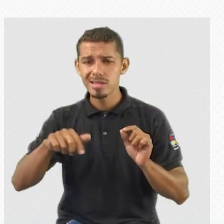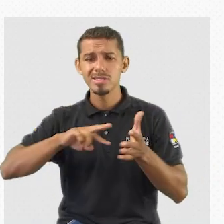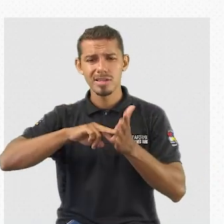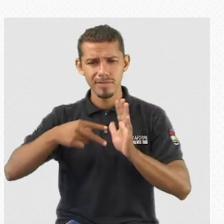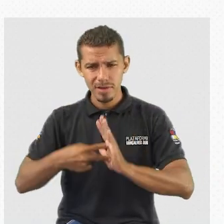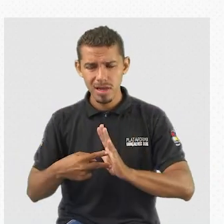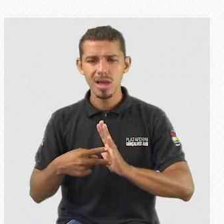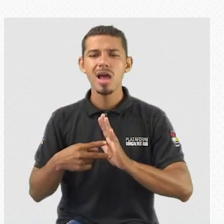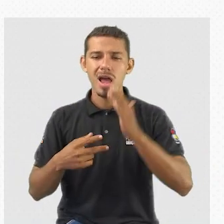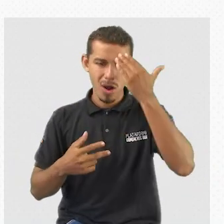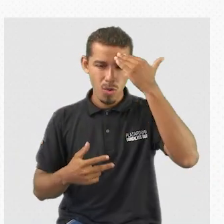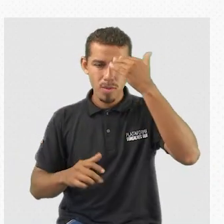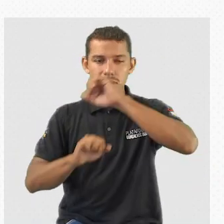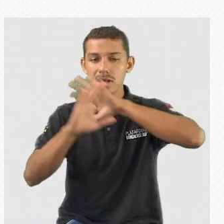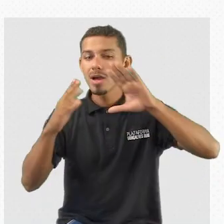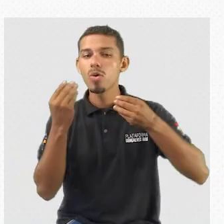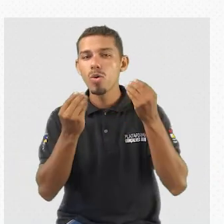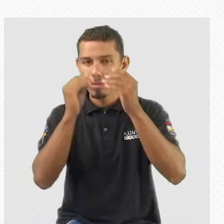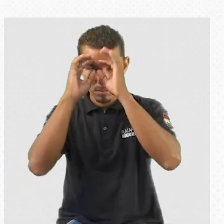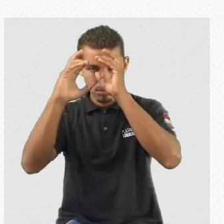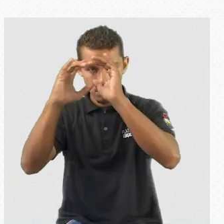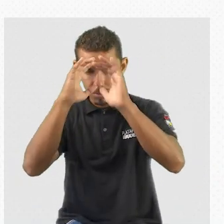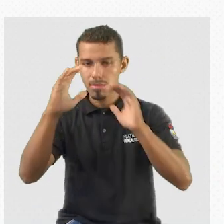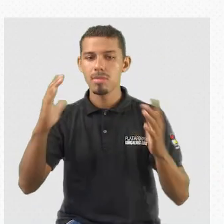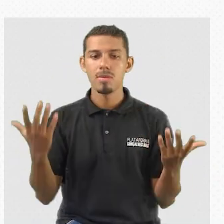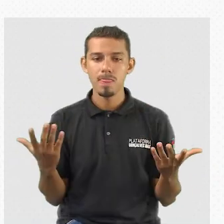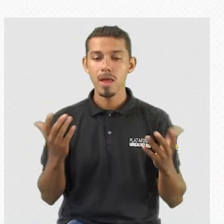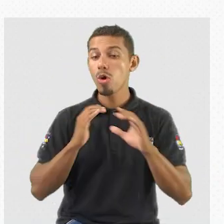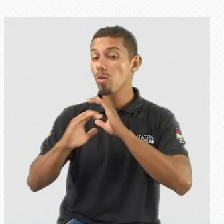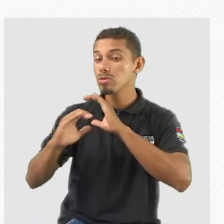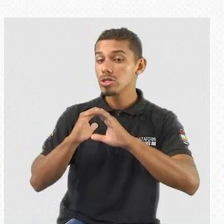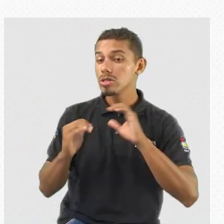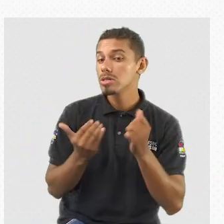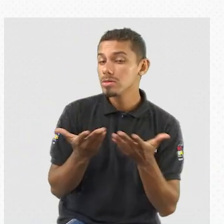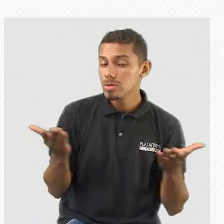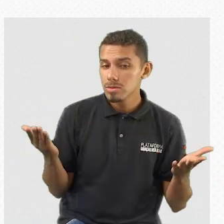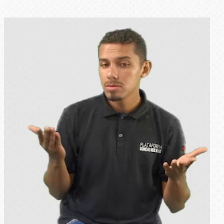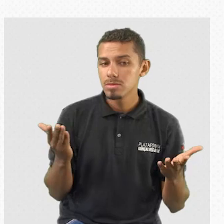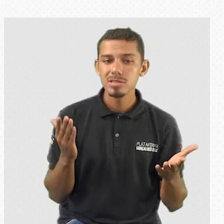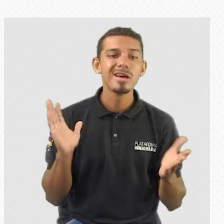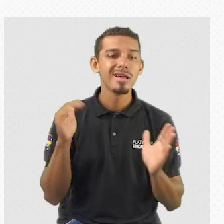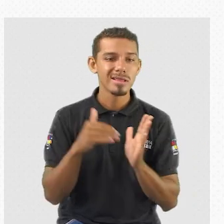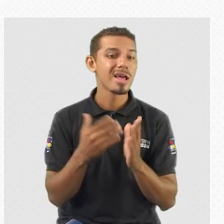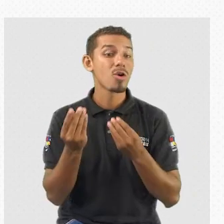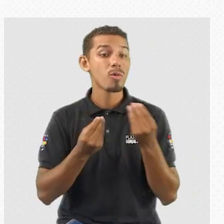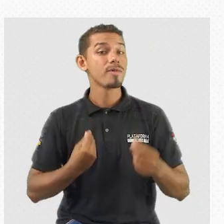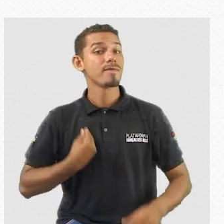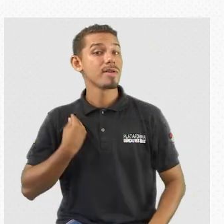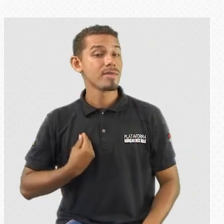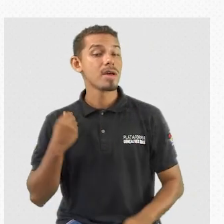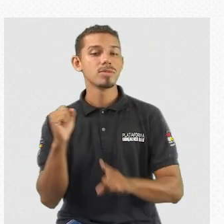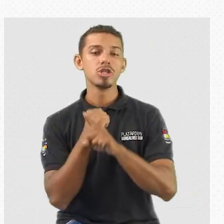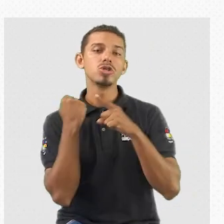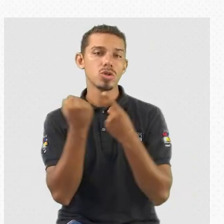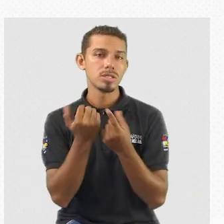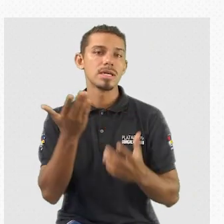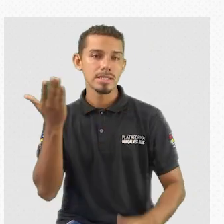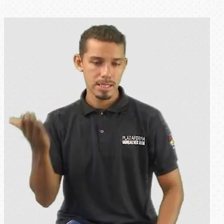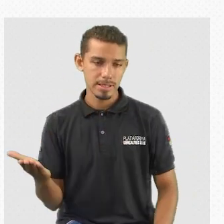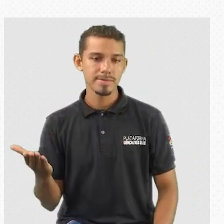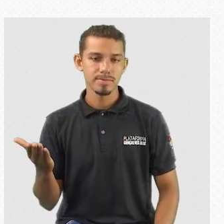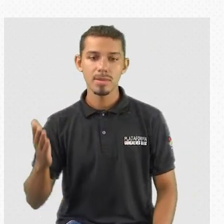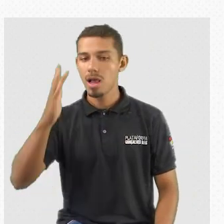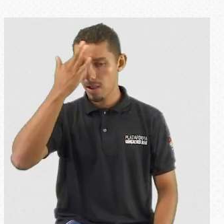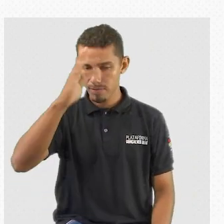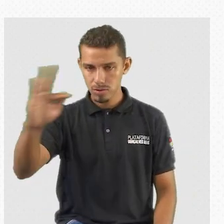é compreender como pensamos, como comunicamos e até como vivemos em sociedade. Então,